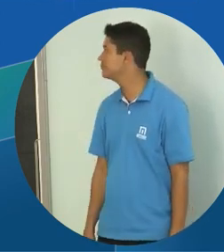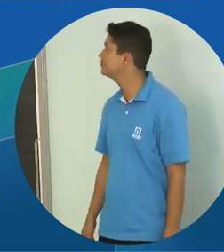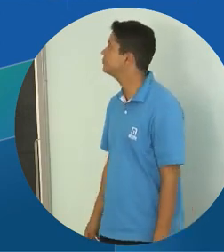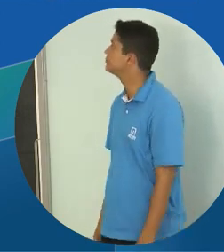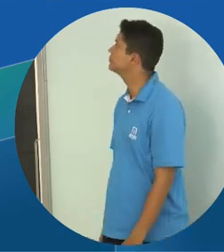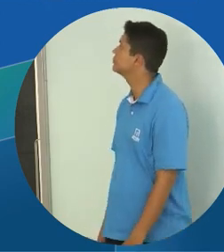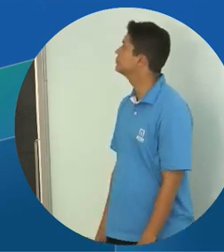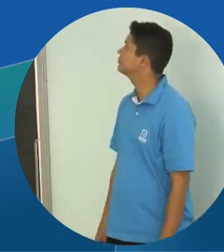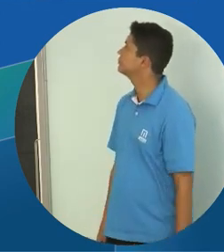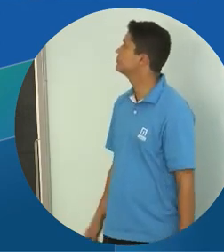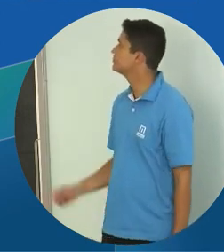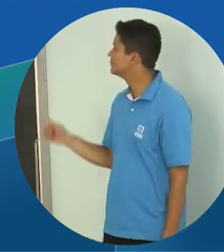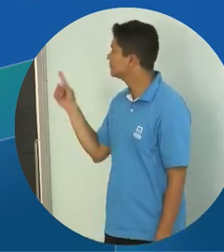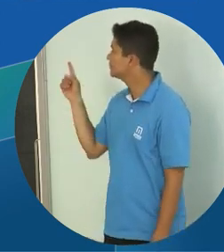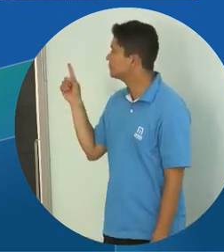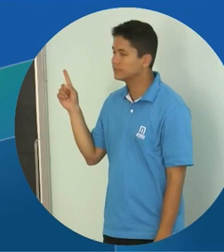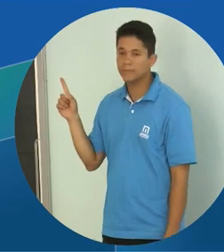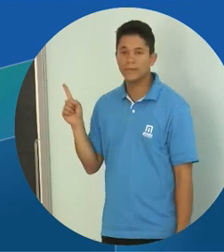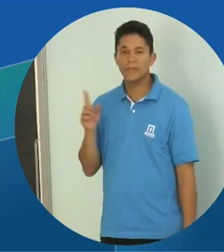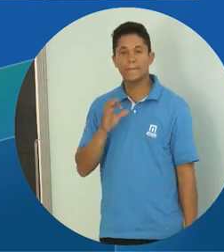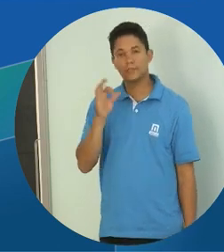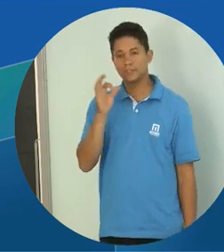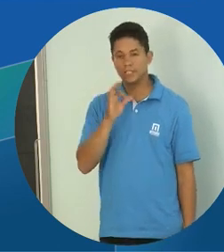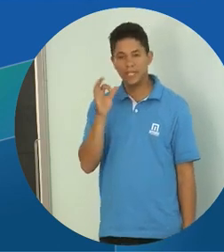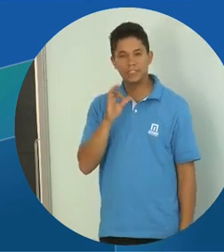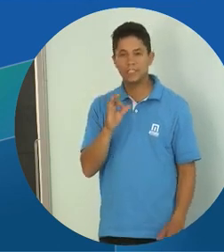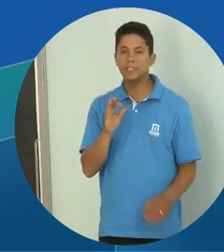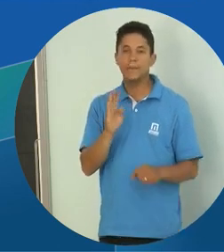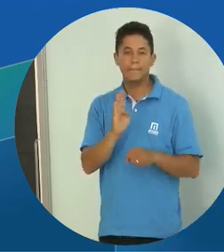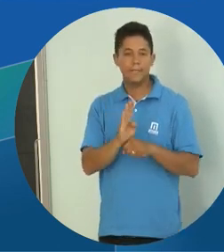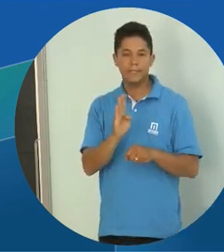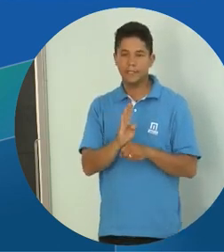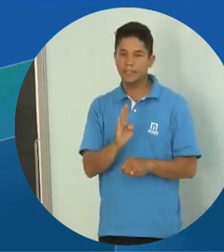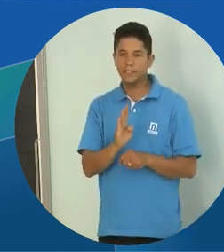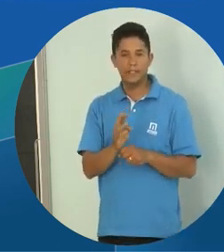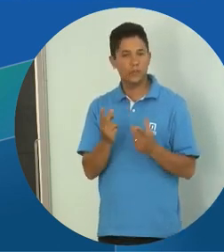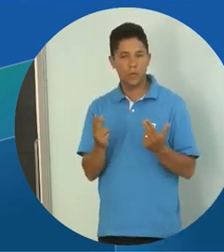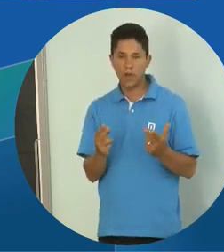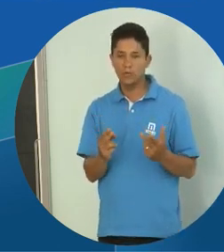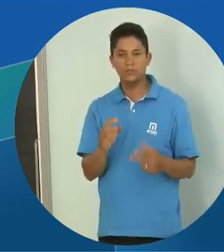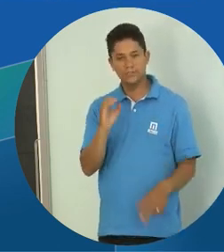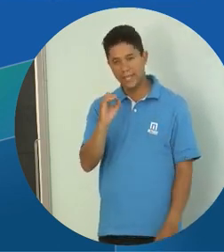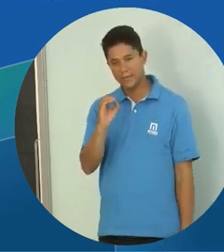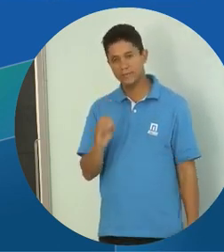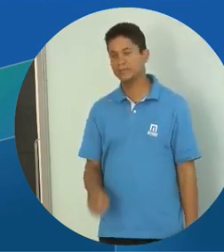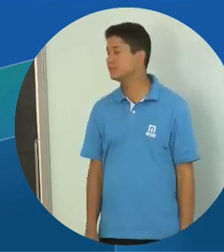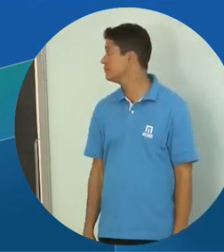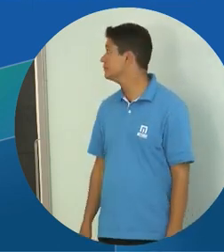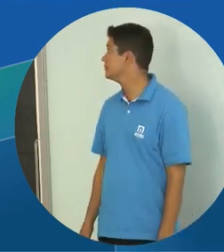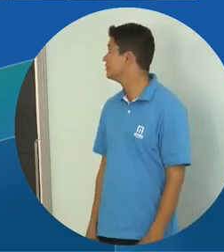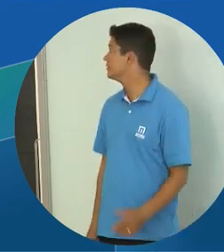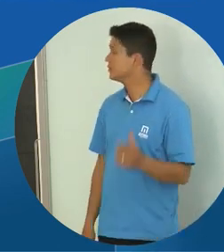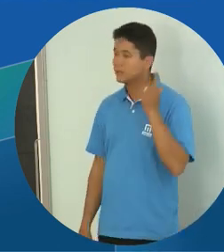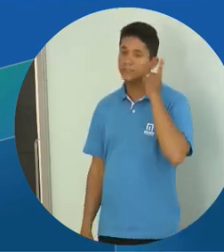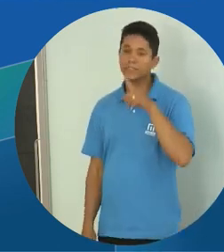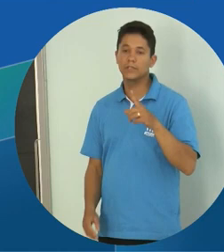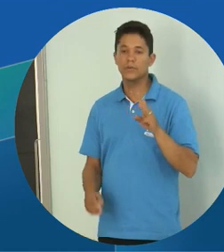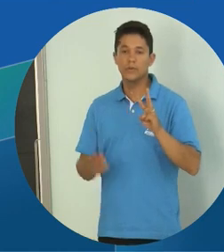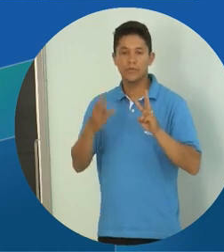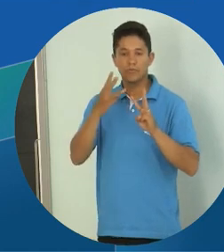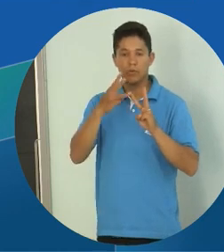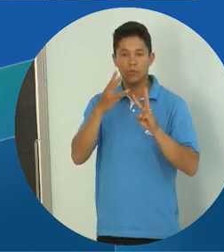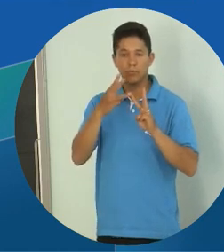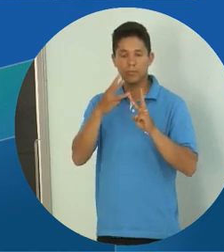a porcentagem de vazios da camada de brita, a gente usou a mesma brita zero que a gente tinha usado no primeiro teste. Então, a gente conseguiu atingir um volume final de um pouco mais de